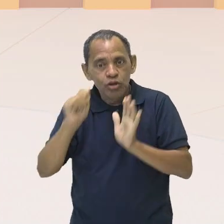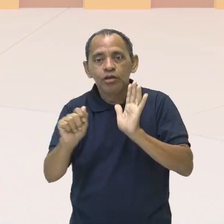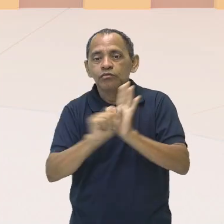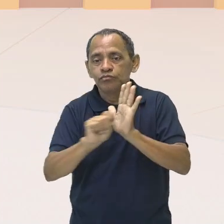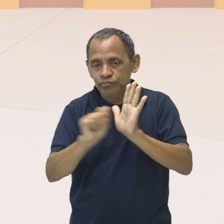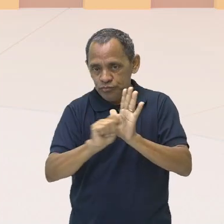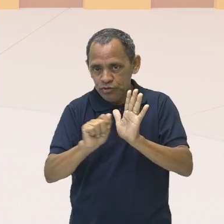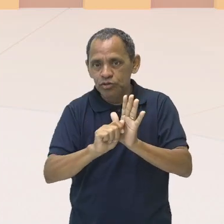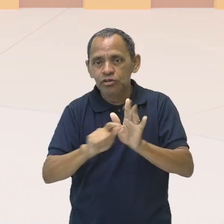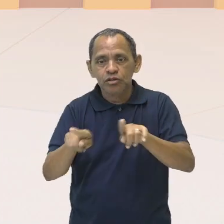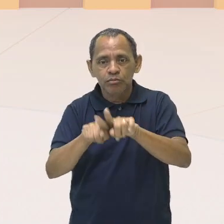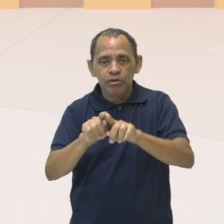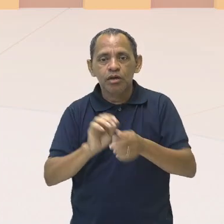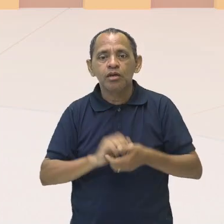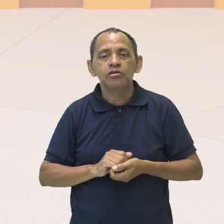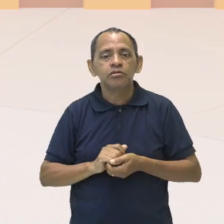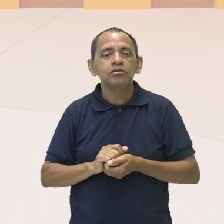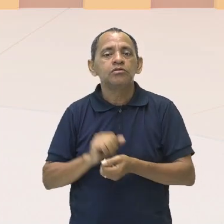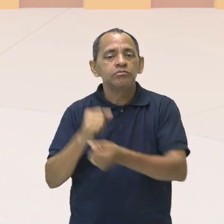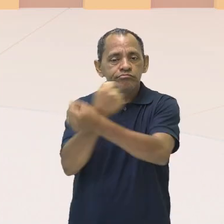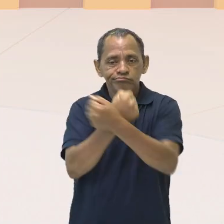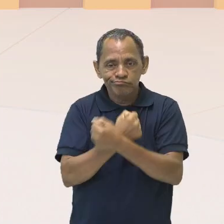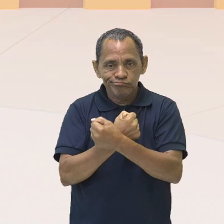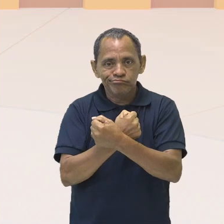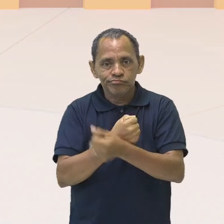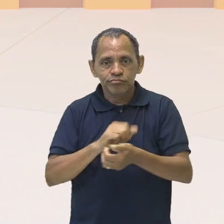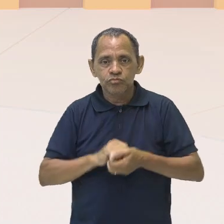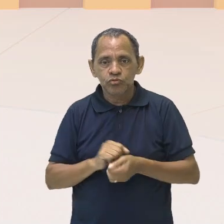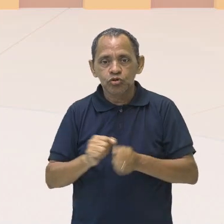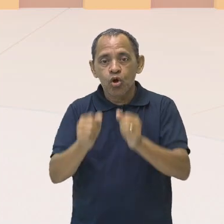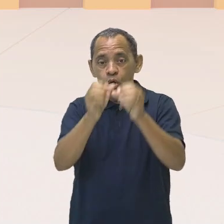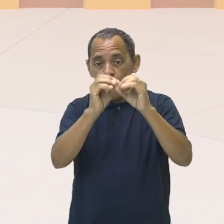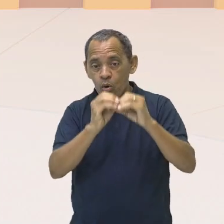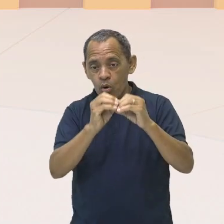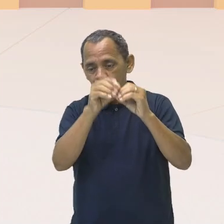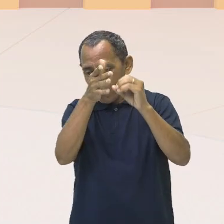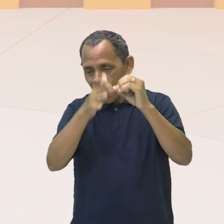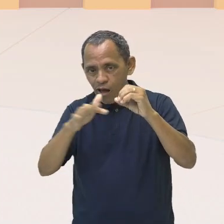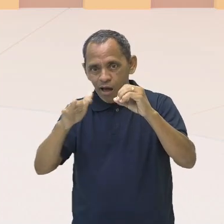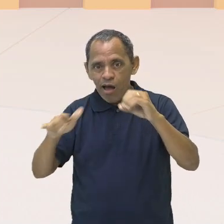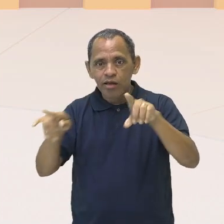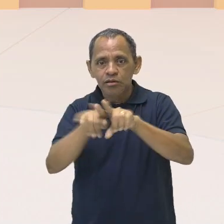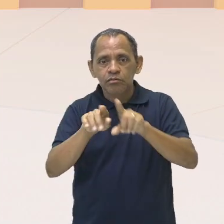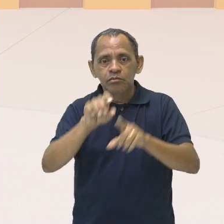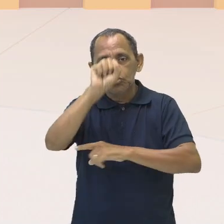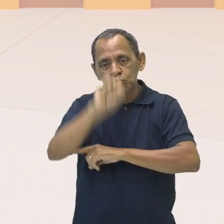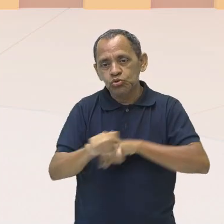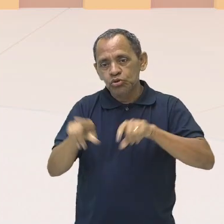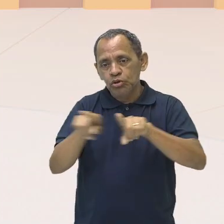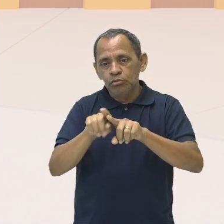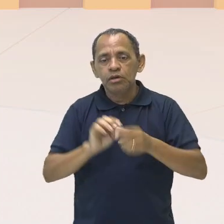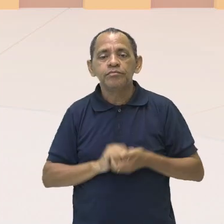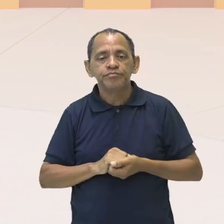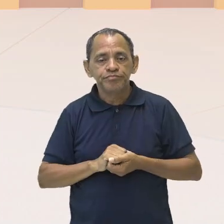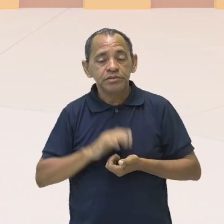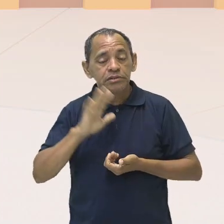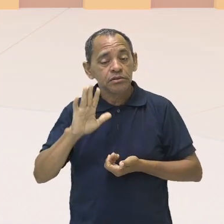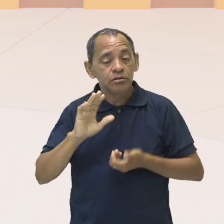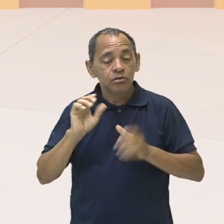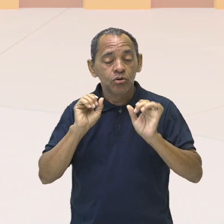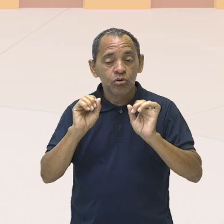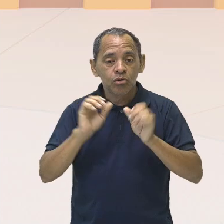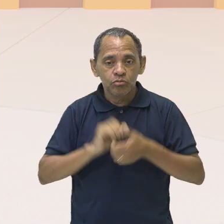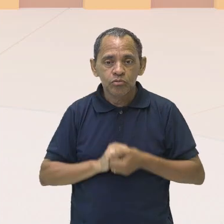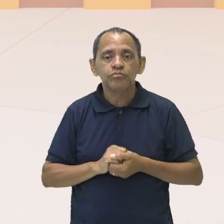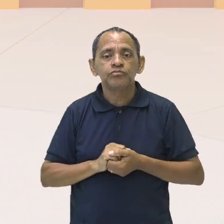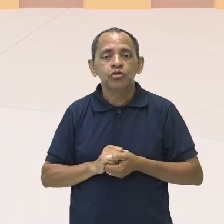os escravizados pelo Atlântico Sul. Assim que o barco fosse capturado, os escravizados eram